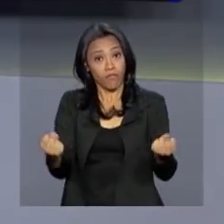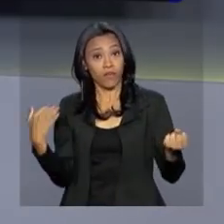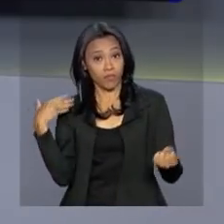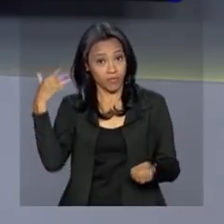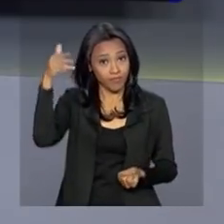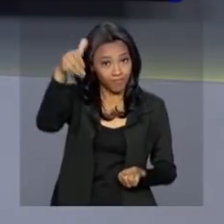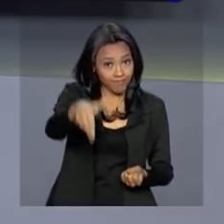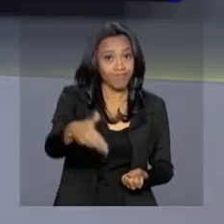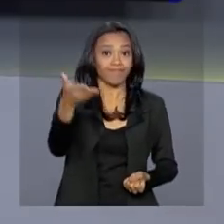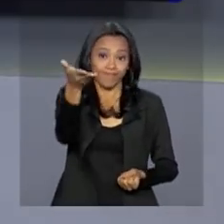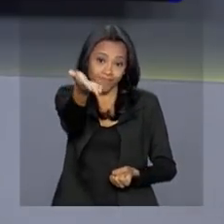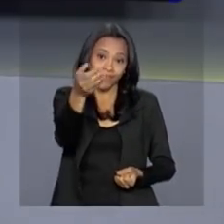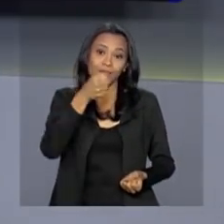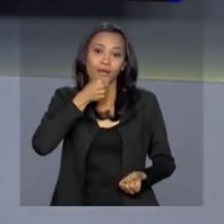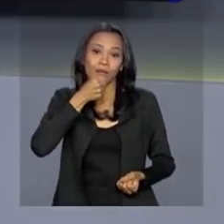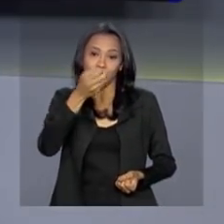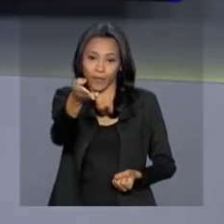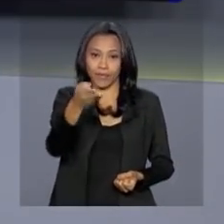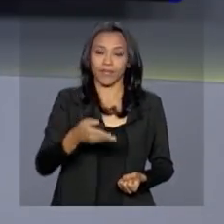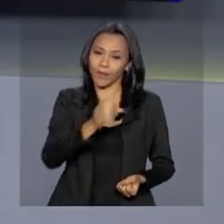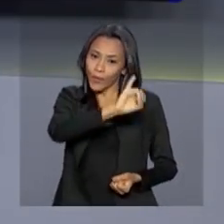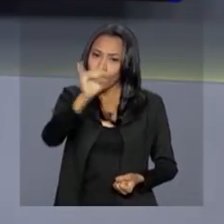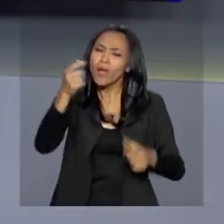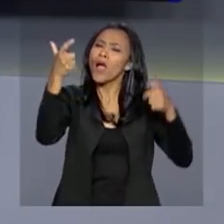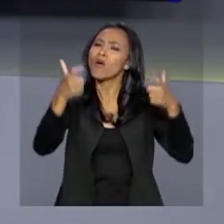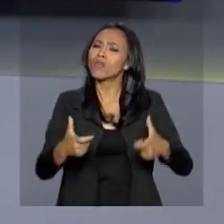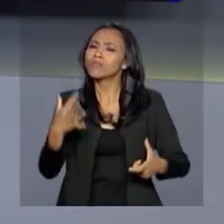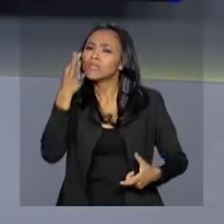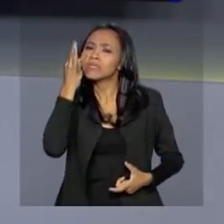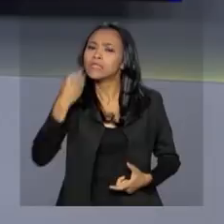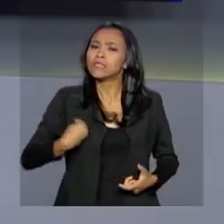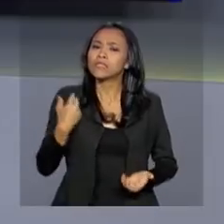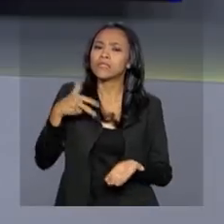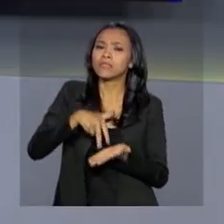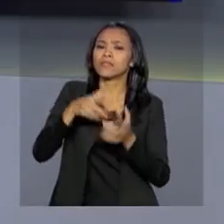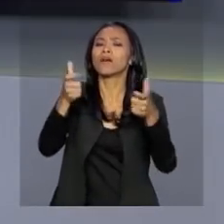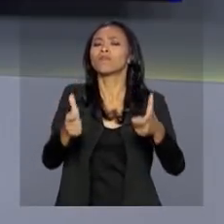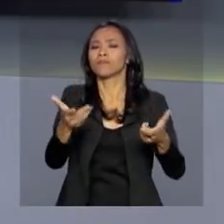repórter Márcia Fernandes Oi Márcia Onde você está agora